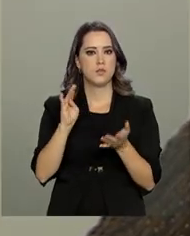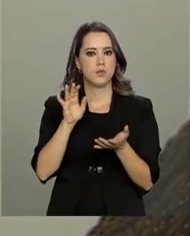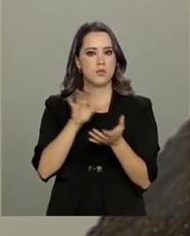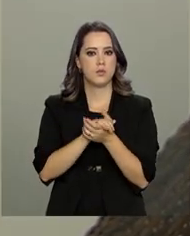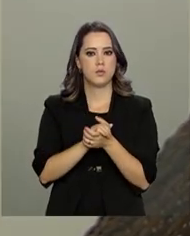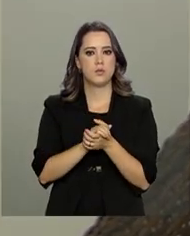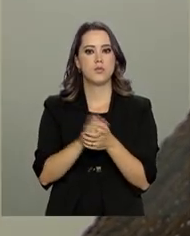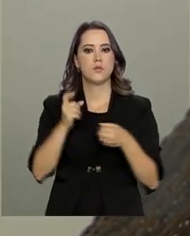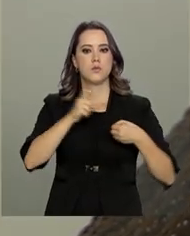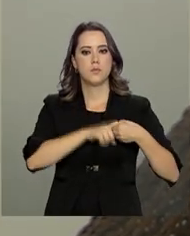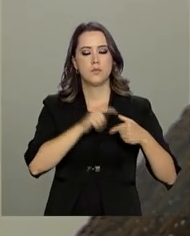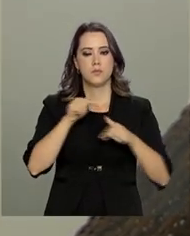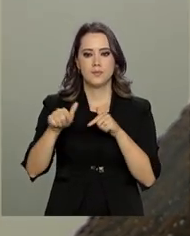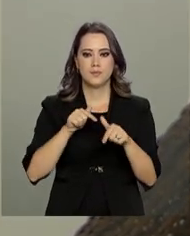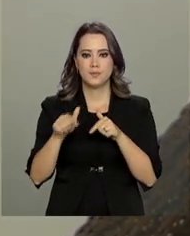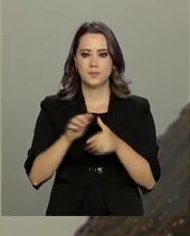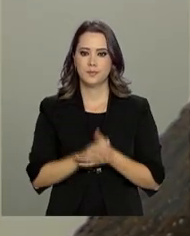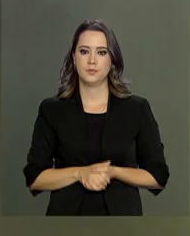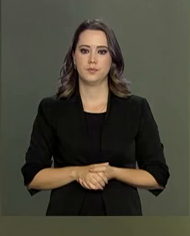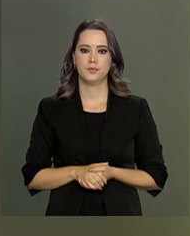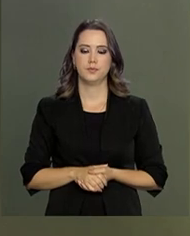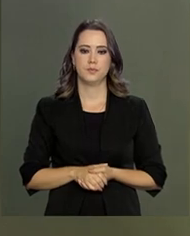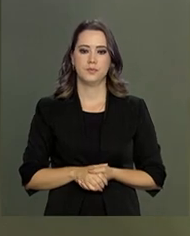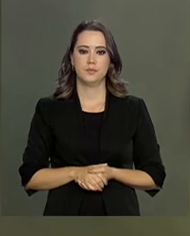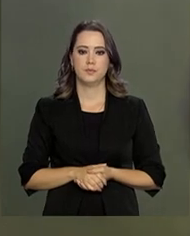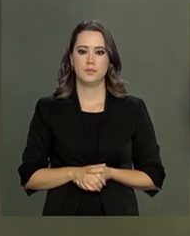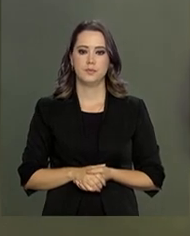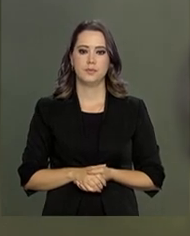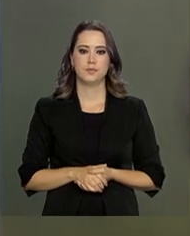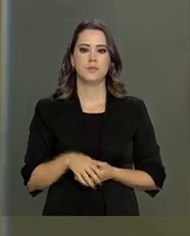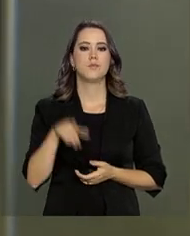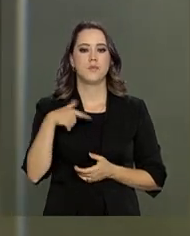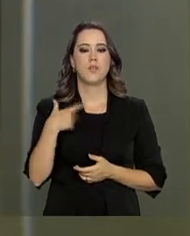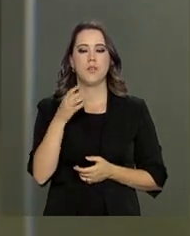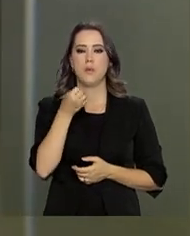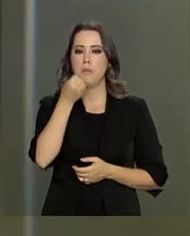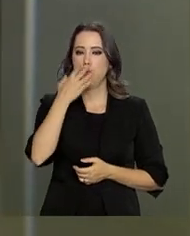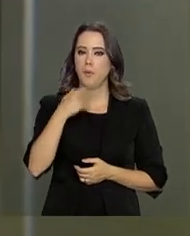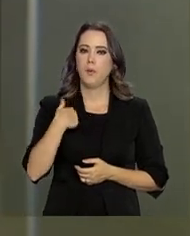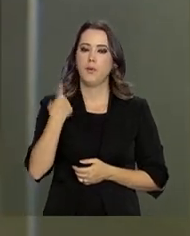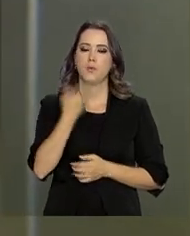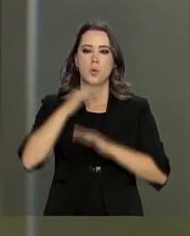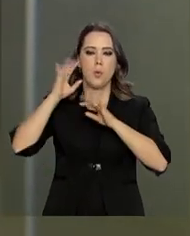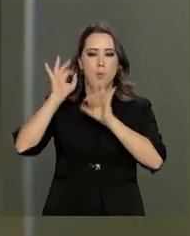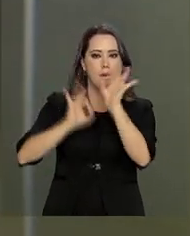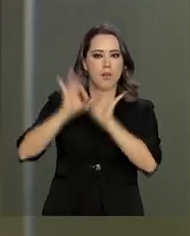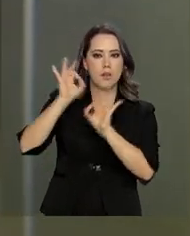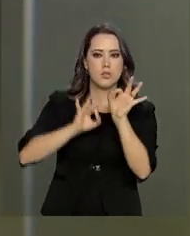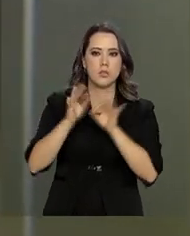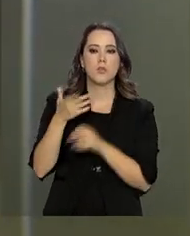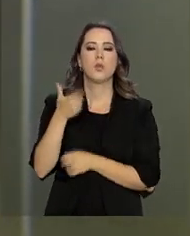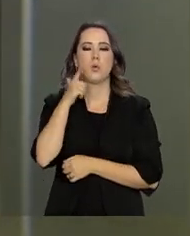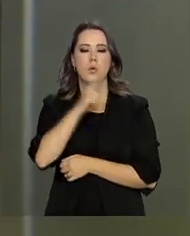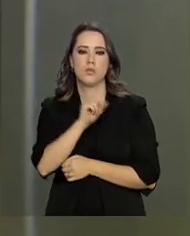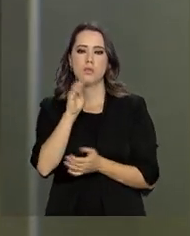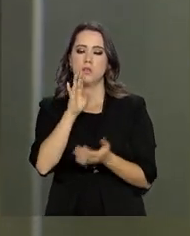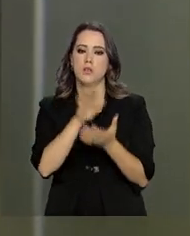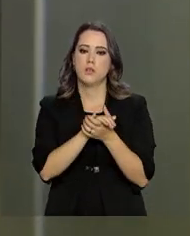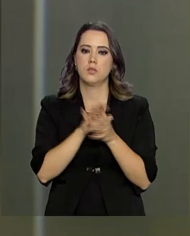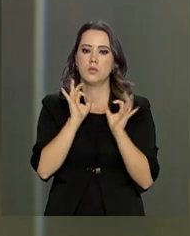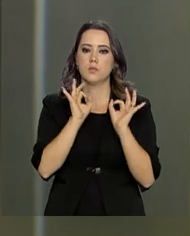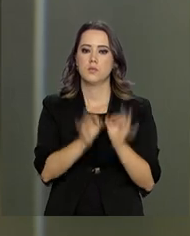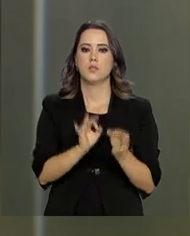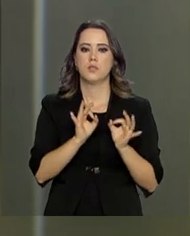casar e voltar ao mercado de trabalho. Salvou a realização dos meus planos, que era me casar. Realmente, graças a Deus, eu consegui o casamento,